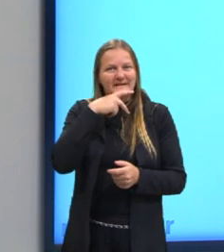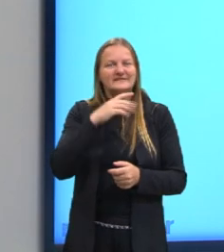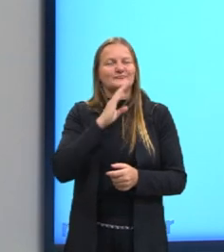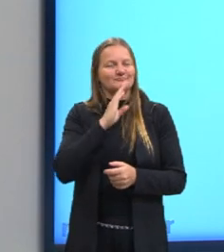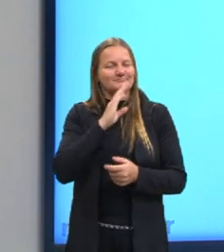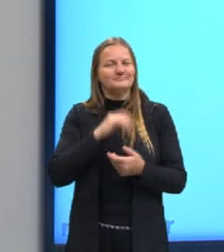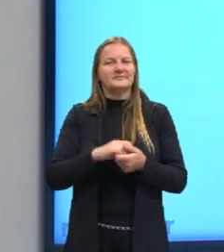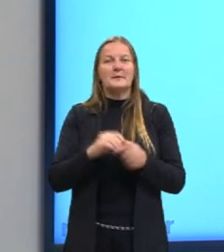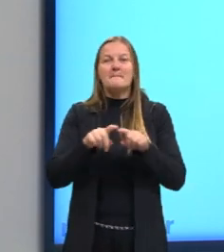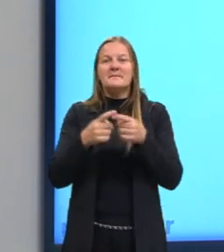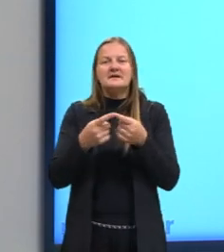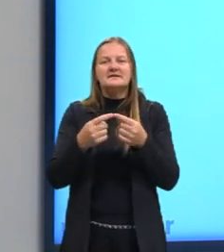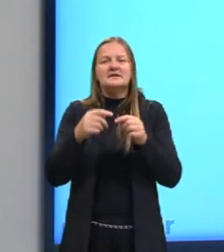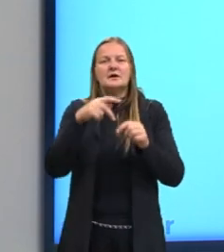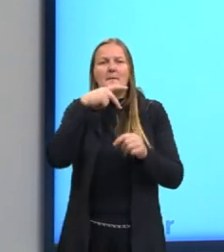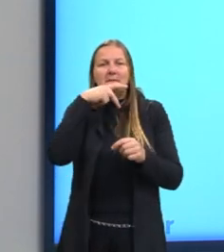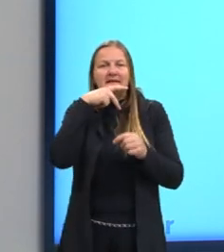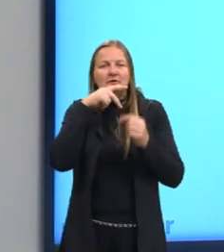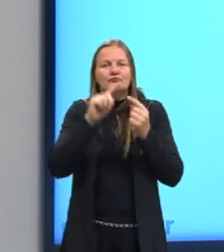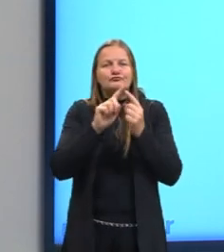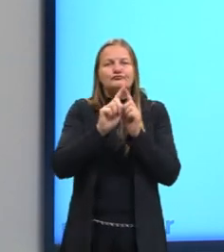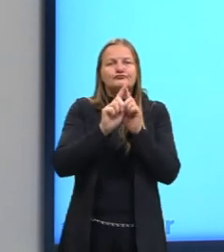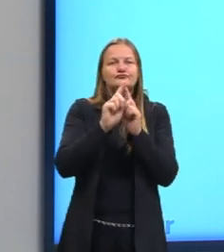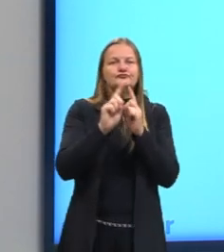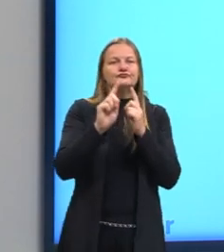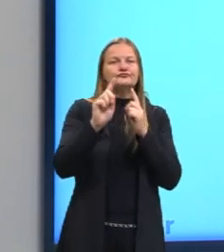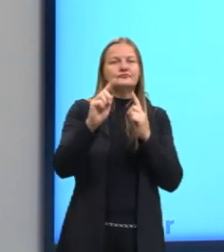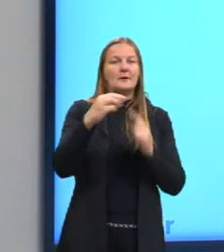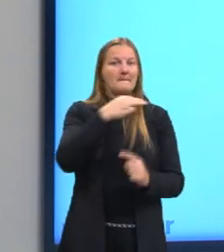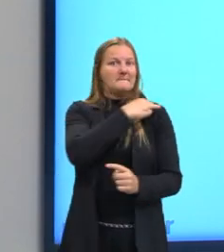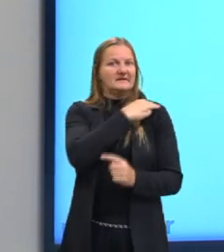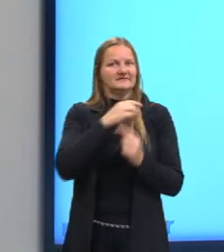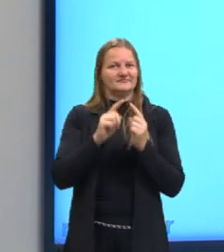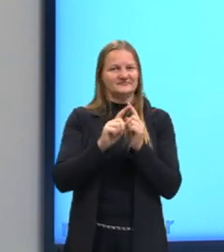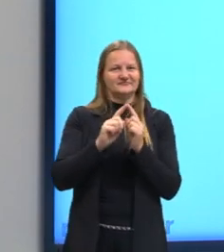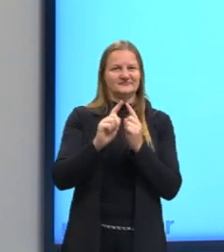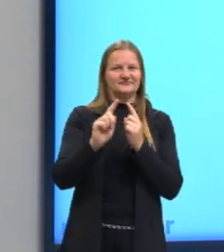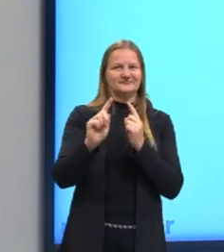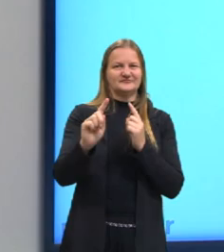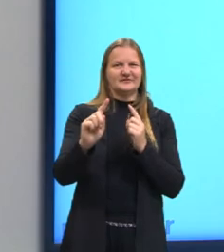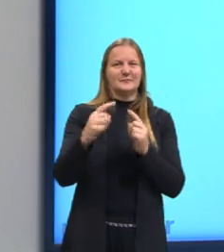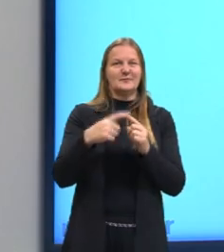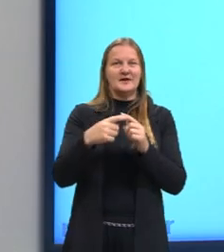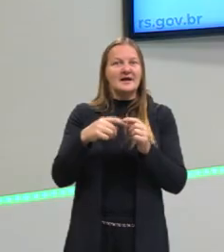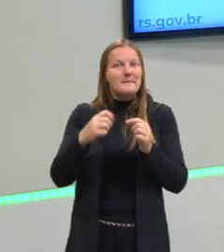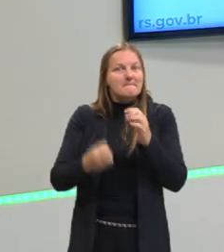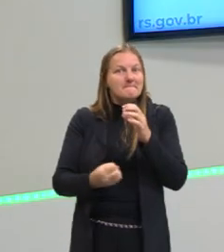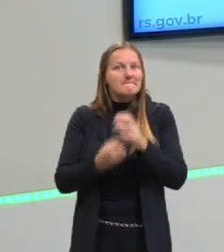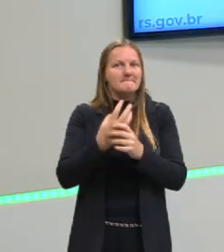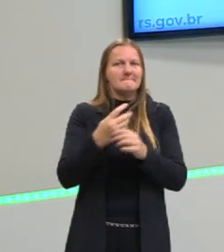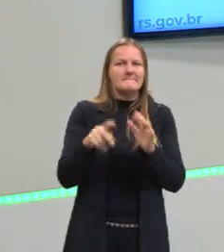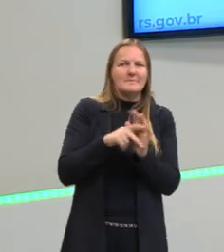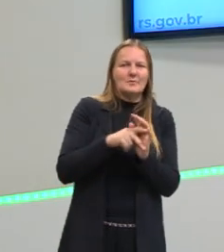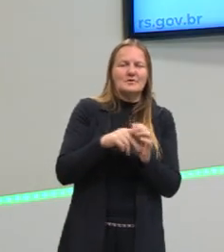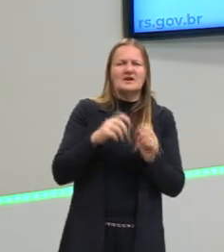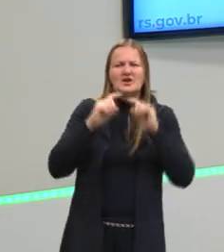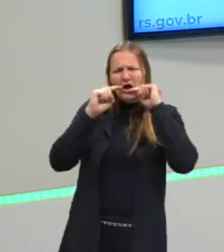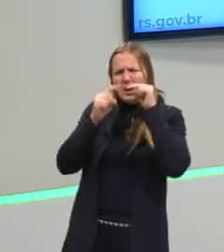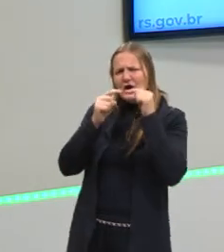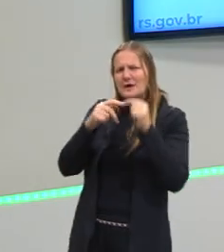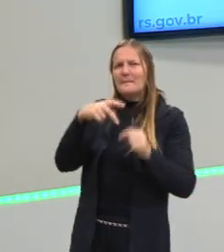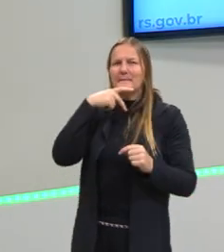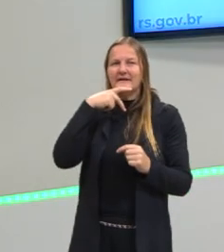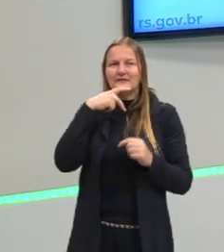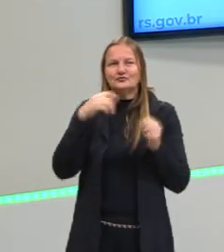mas ele aos poucos vai se distanciando o seu mestre vai e vai construindo a sua teoria o que que ele critica no Platão